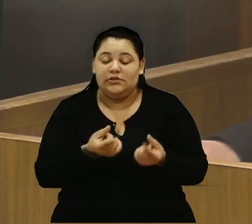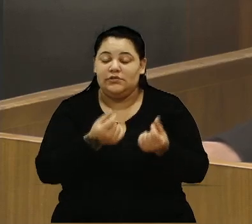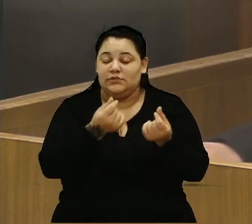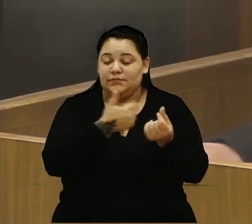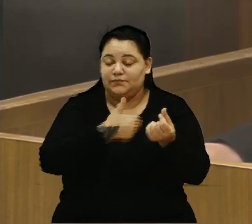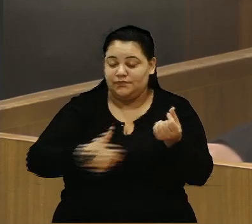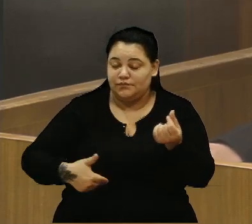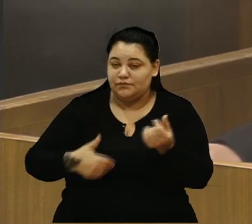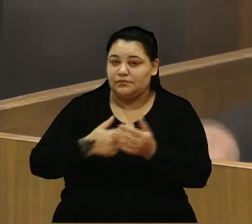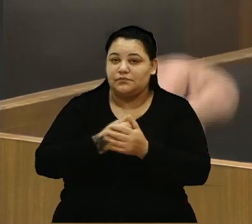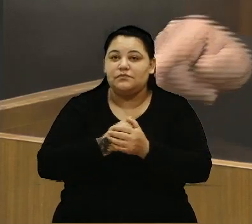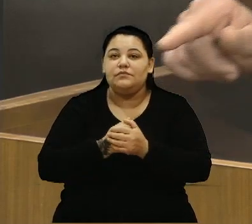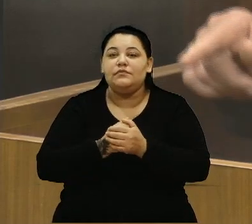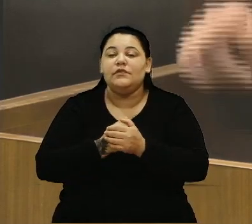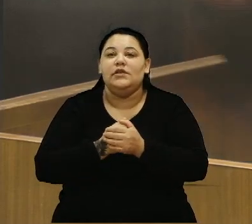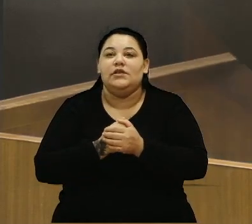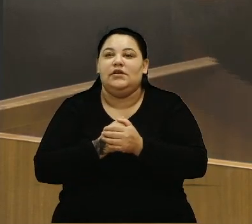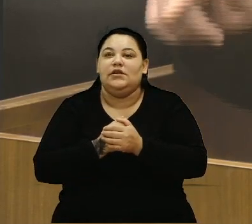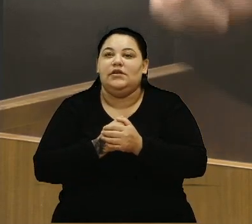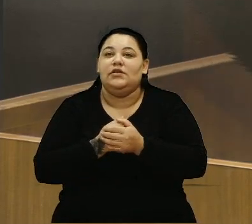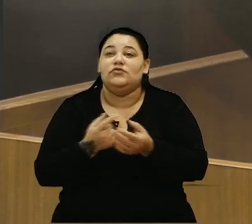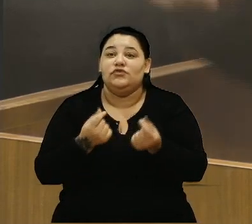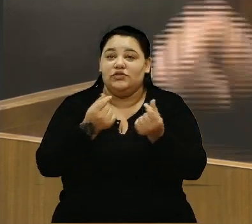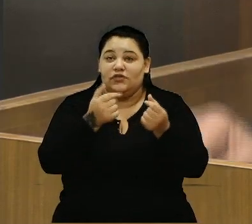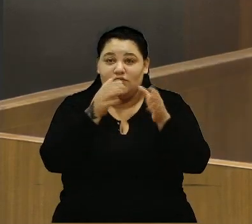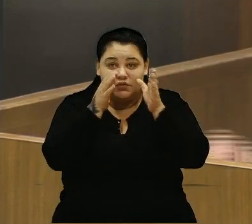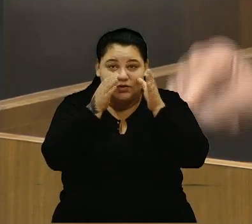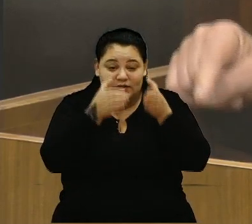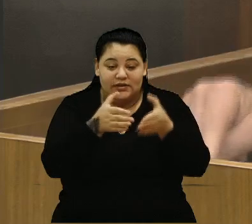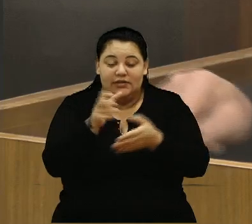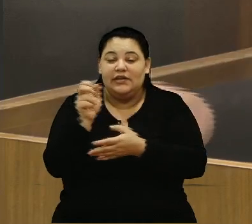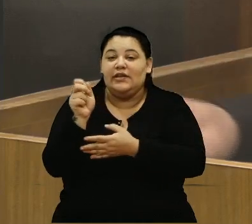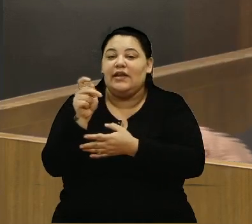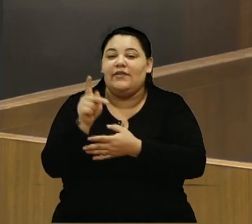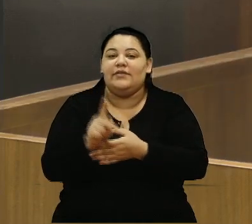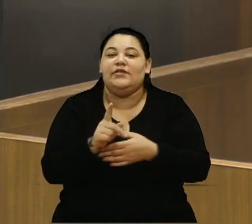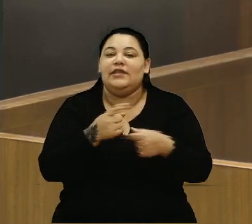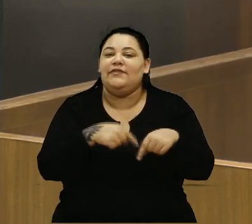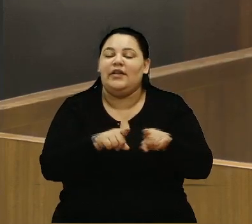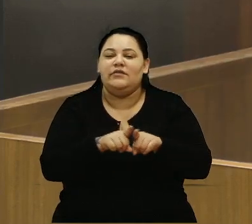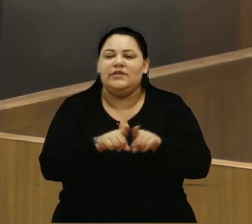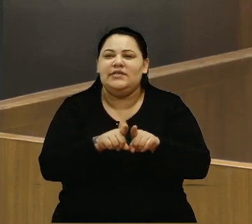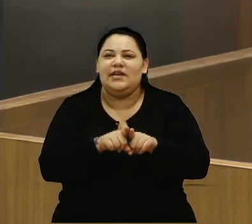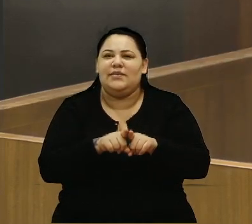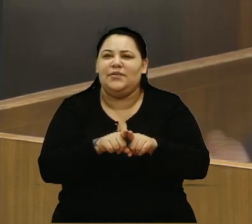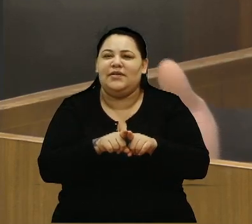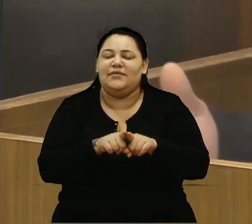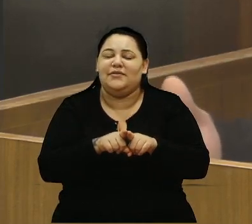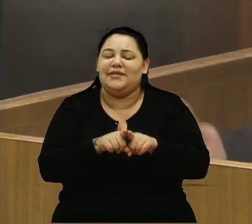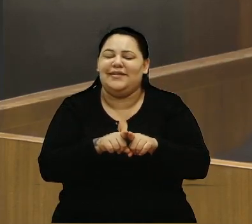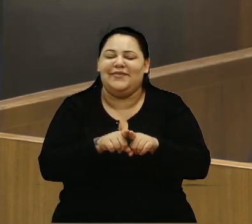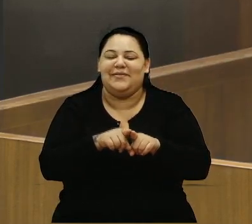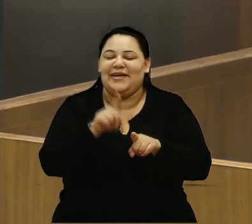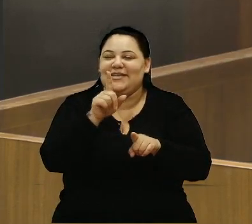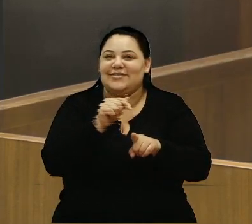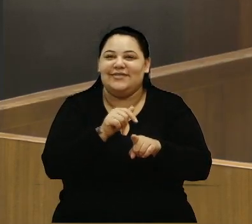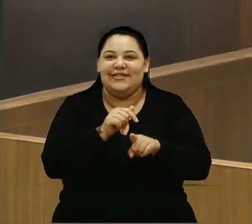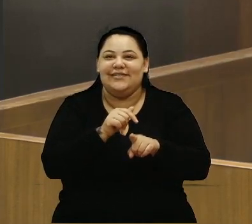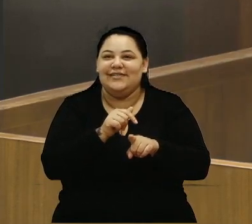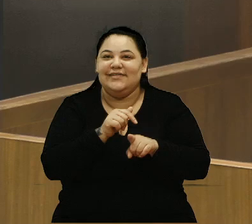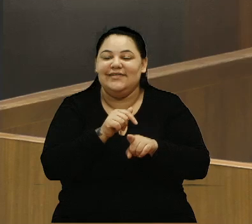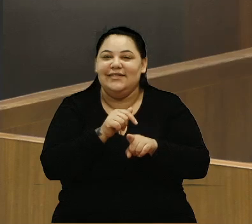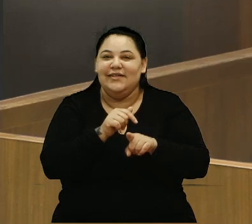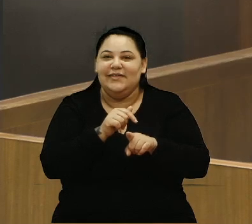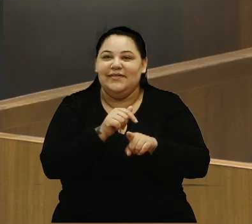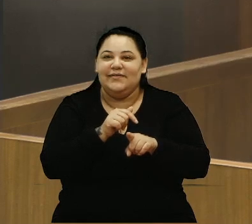roubado. Dinheiro que seria direcionado aos aposentados, mas era dinheiro público. O aposentado recebe de alguma